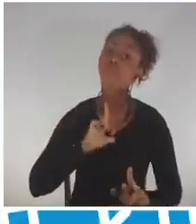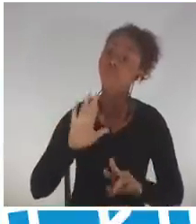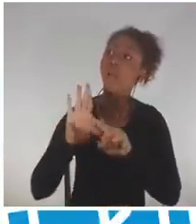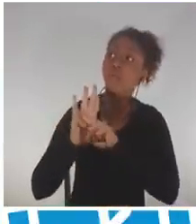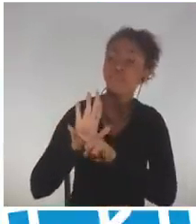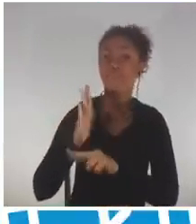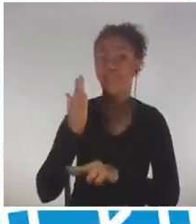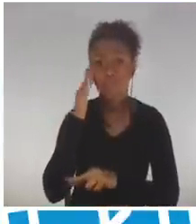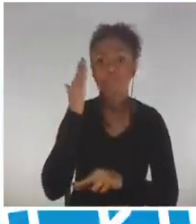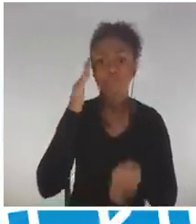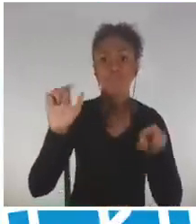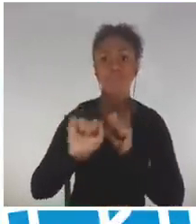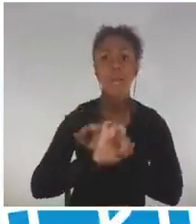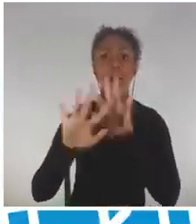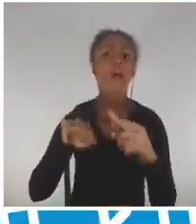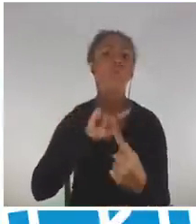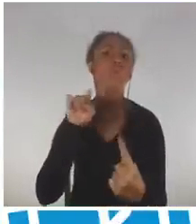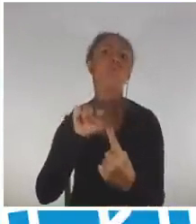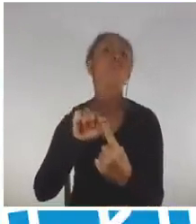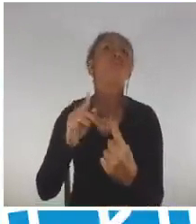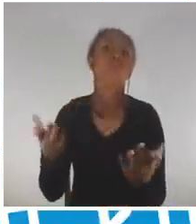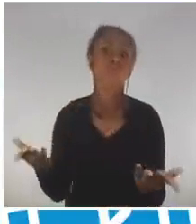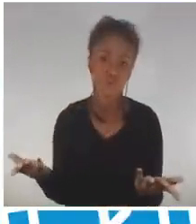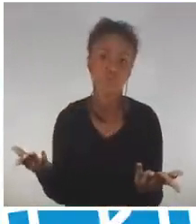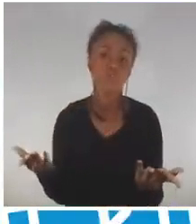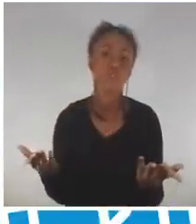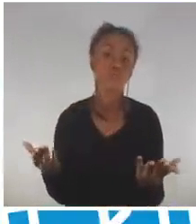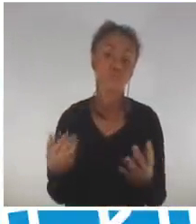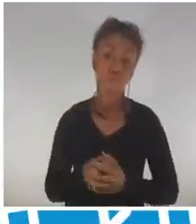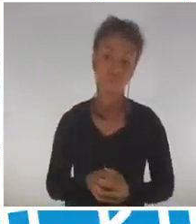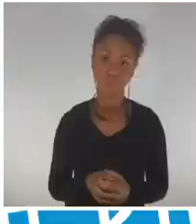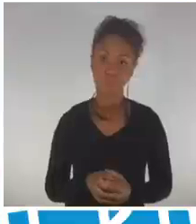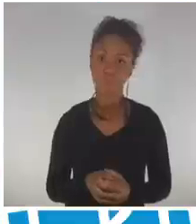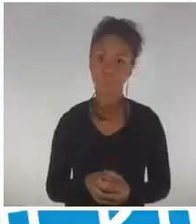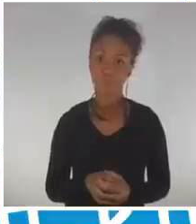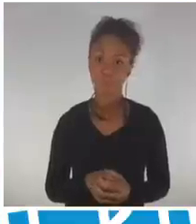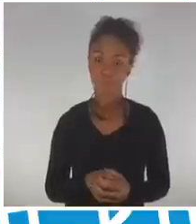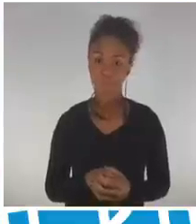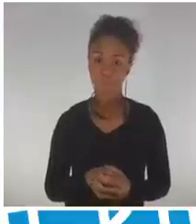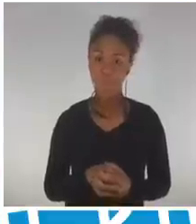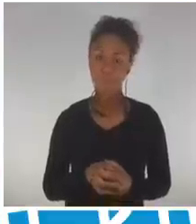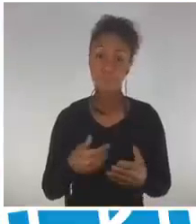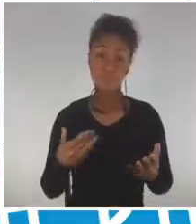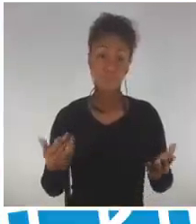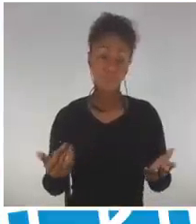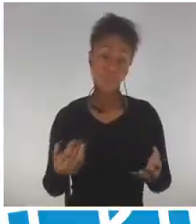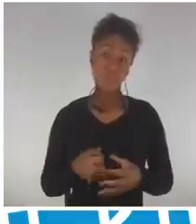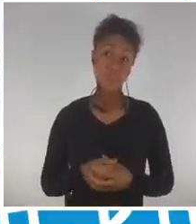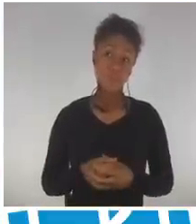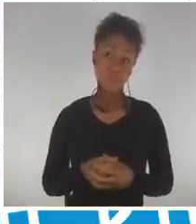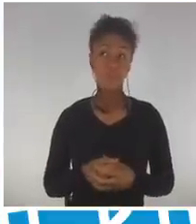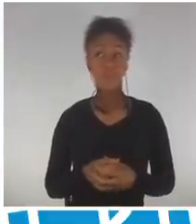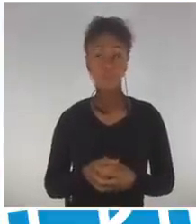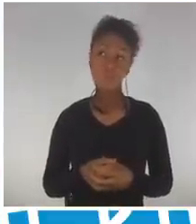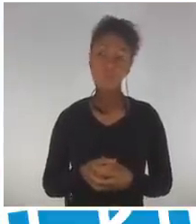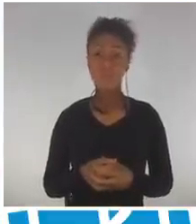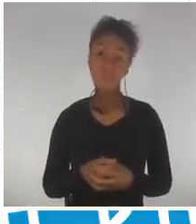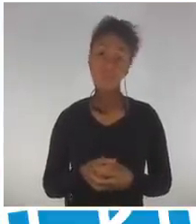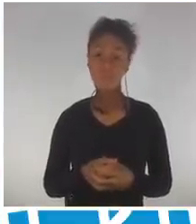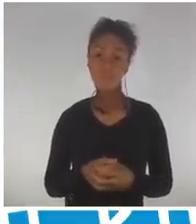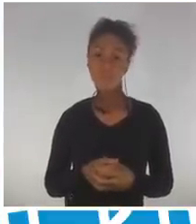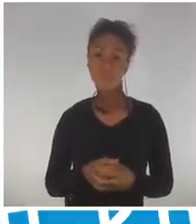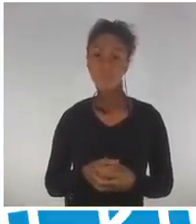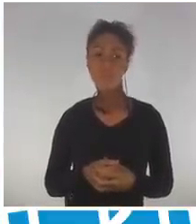sobre o objetivo dessa expansão, né? Então, eu acho que qualquer tipo de expansão que